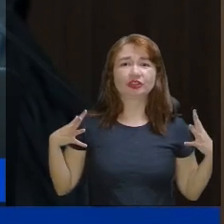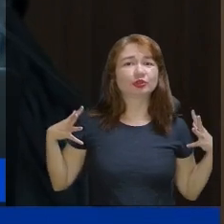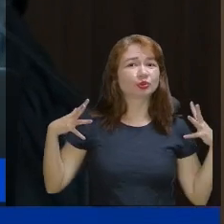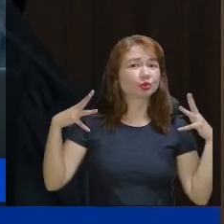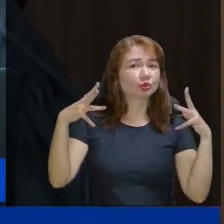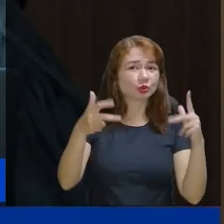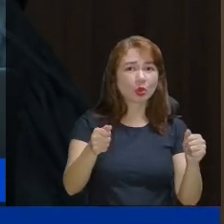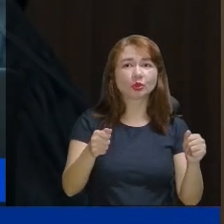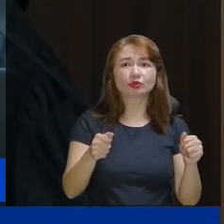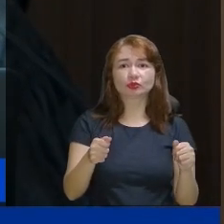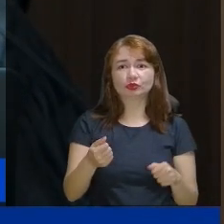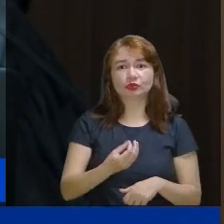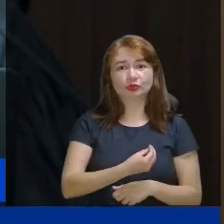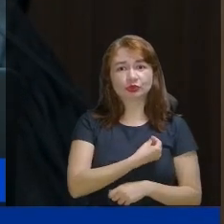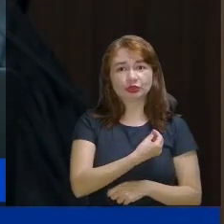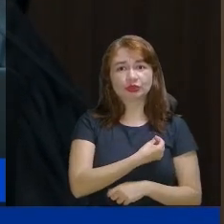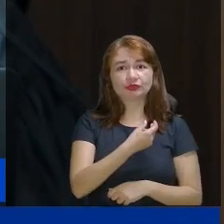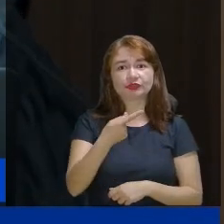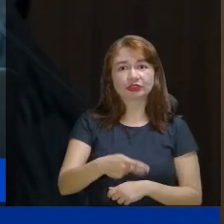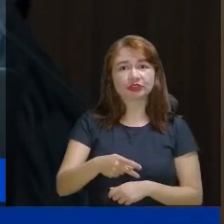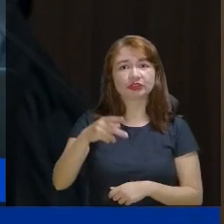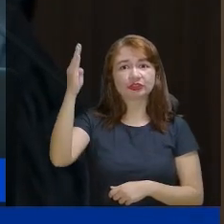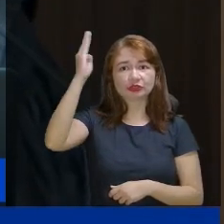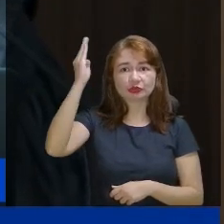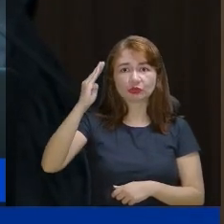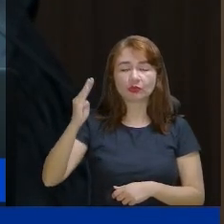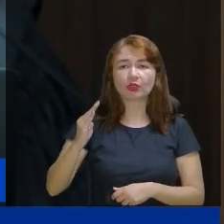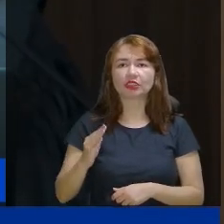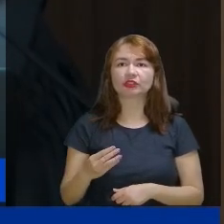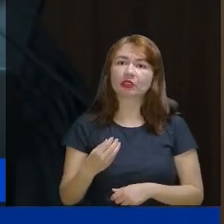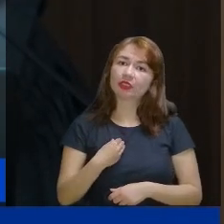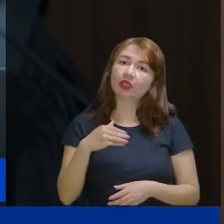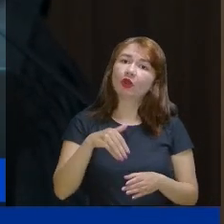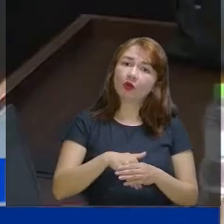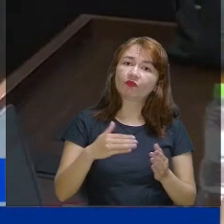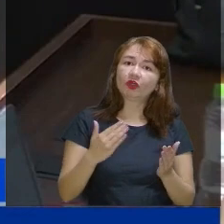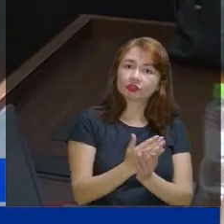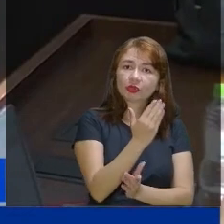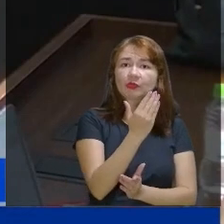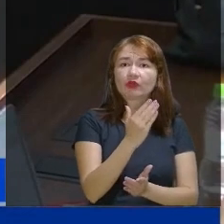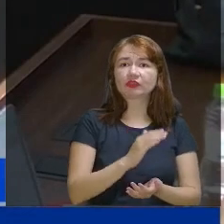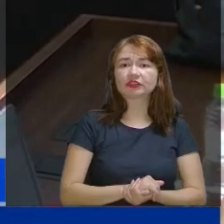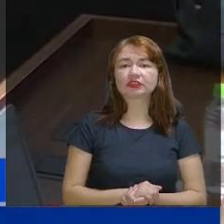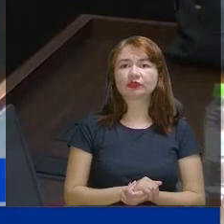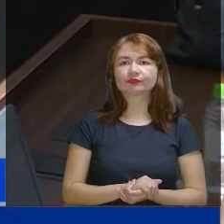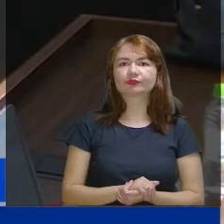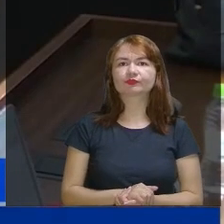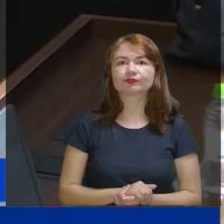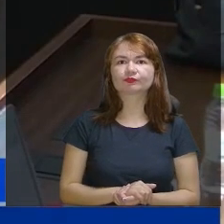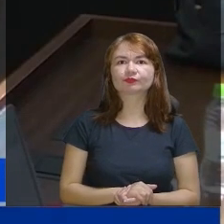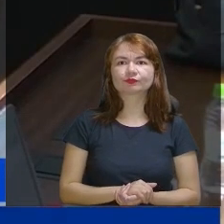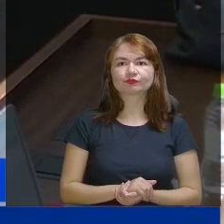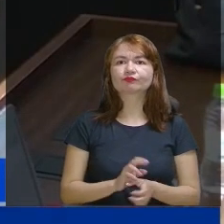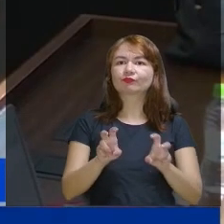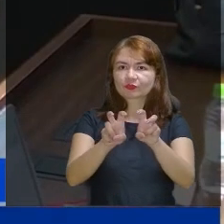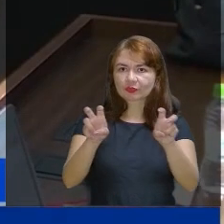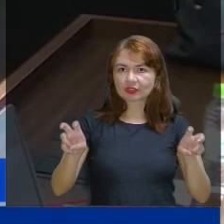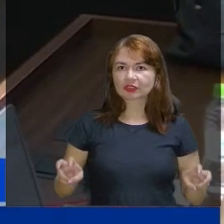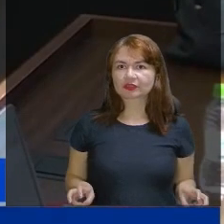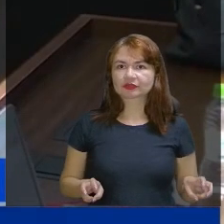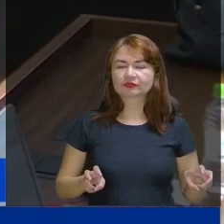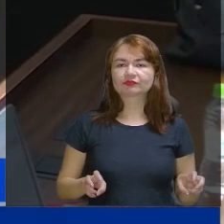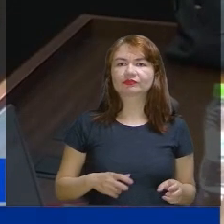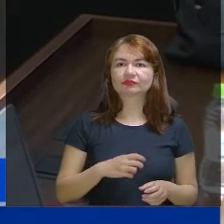nesse território. Mas, feito isso, eu voto pela aprovação e colho inicialmente o voto do meu eminente colega, desembargador Carlos